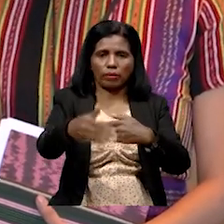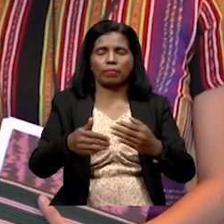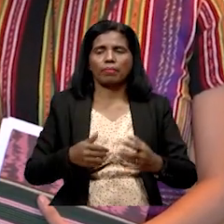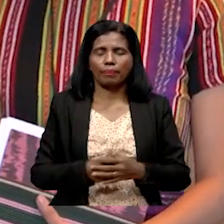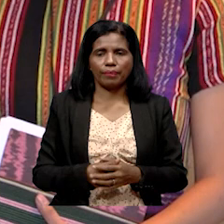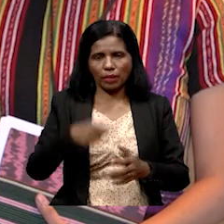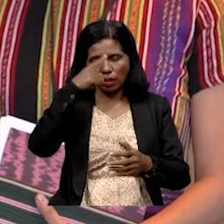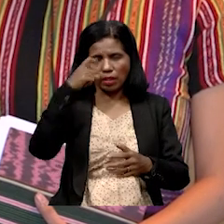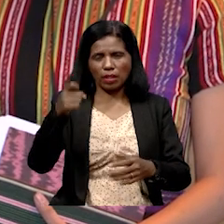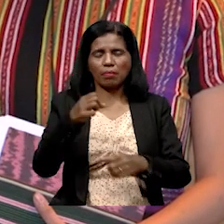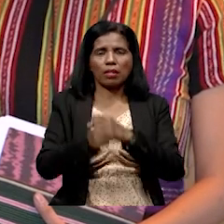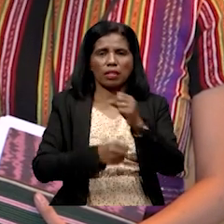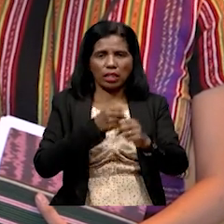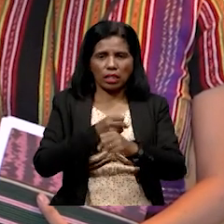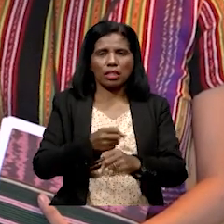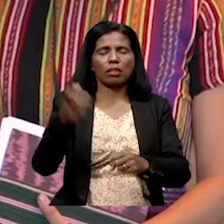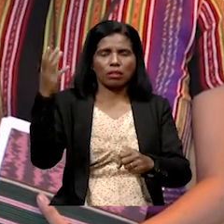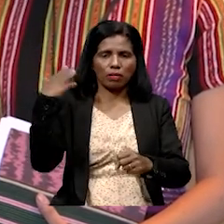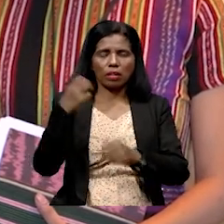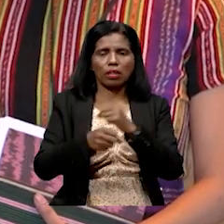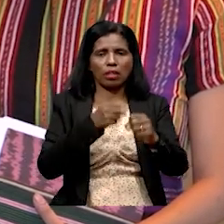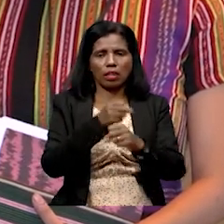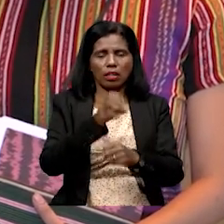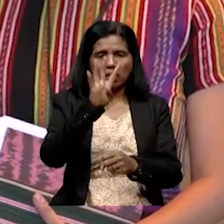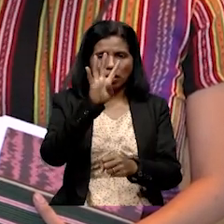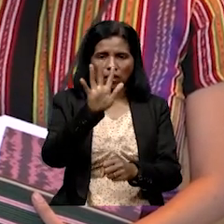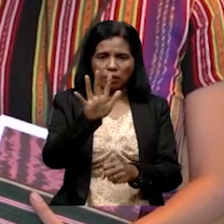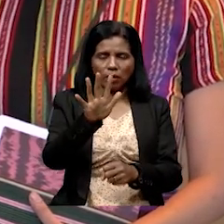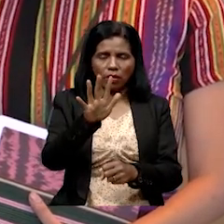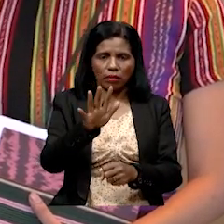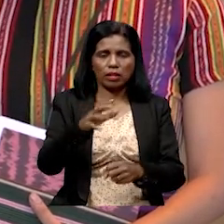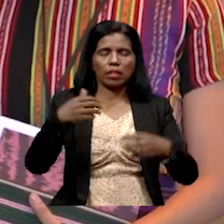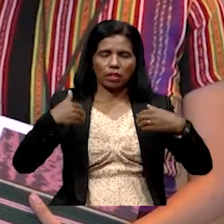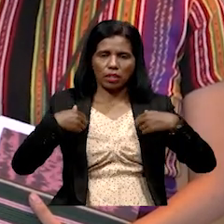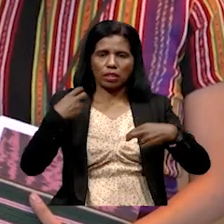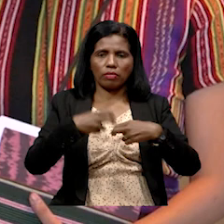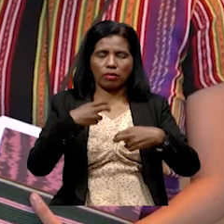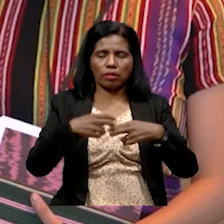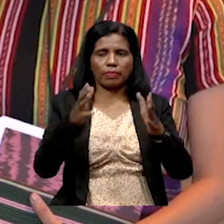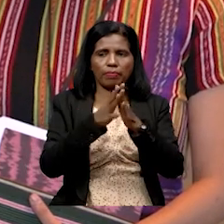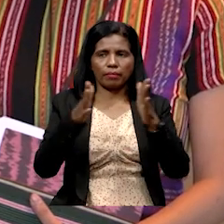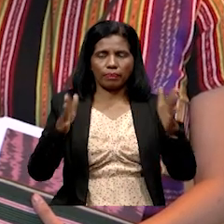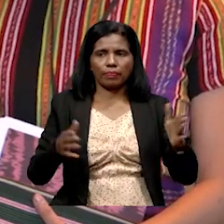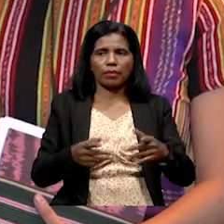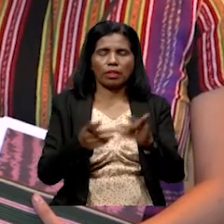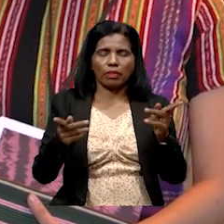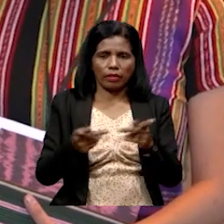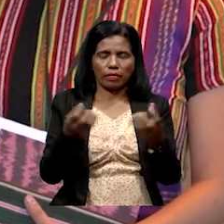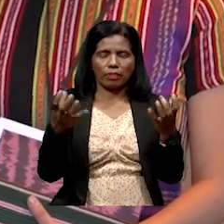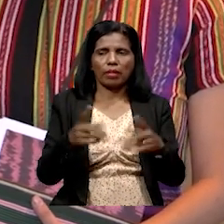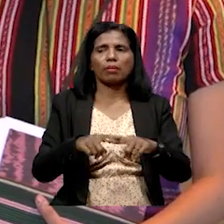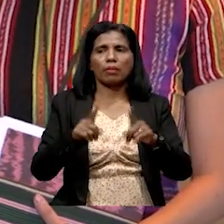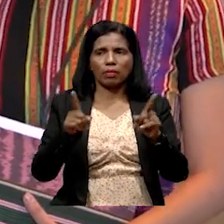tamba tina sira mai ne tina lima mai ne se desafio wat ya area barak mai